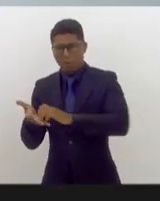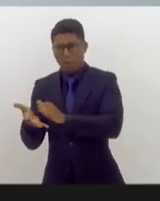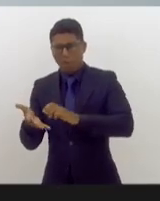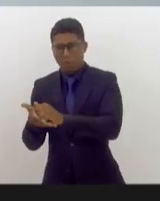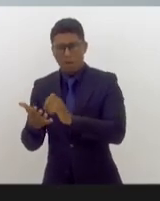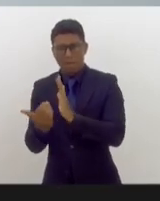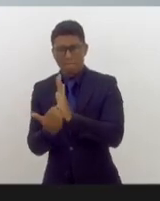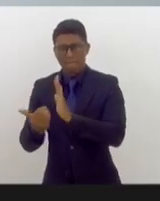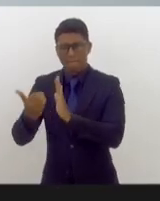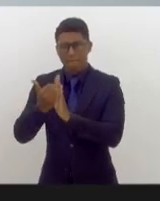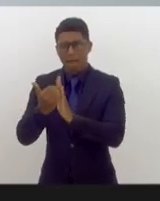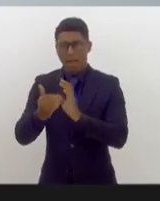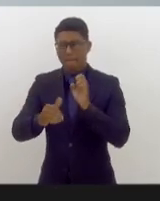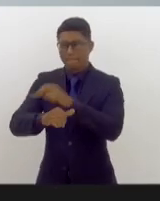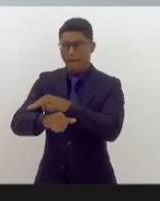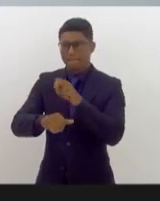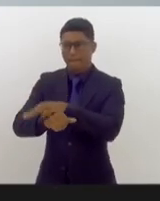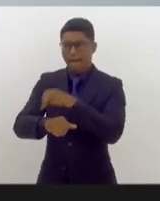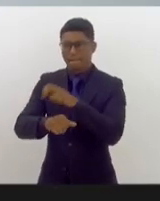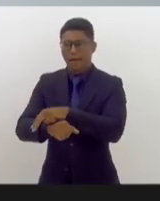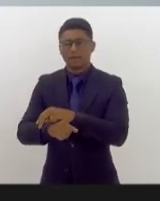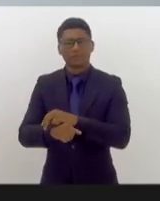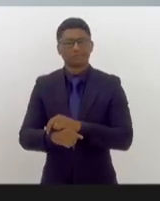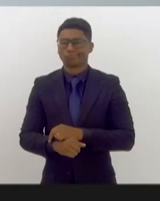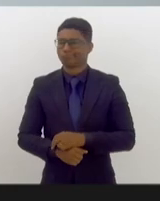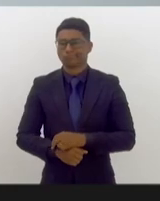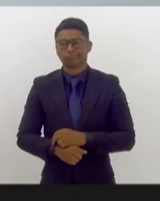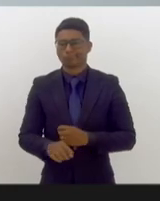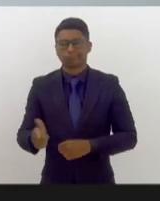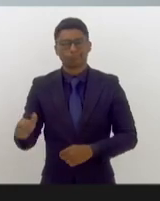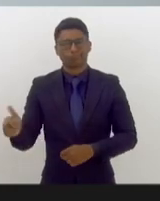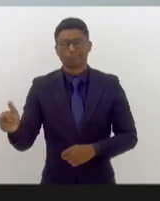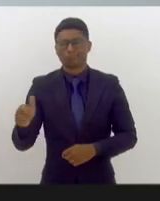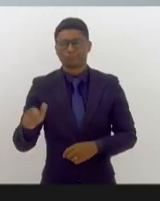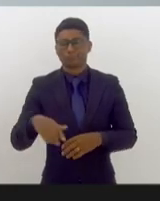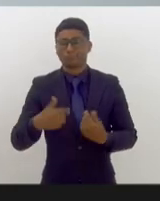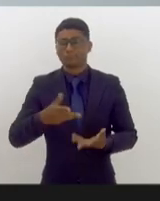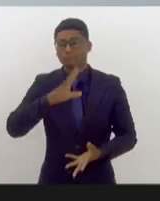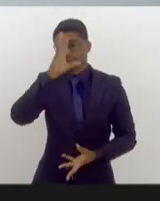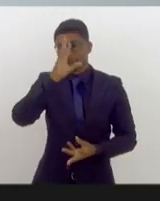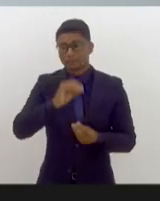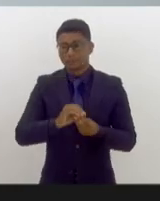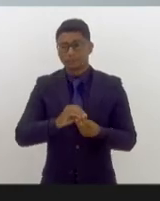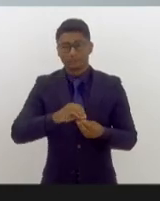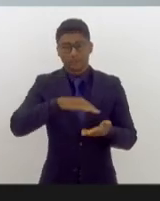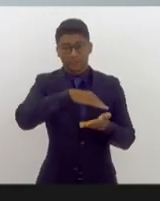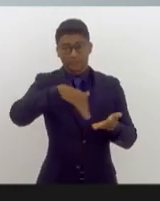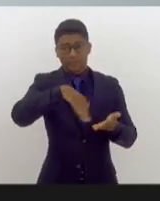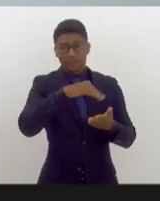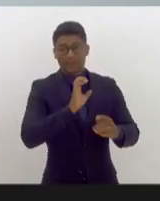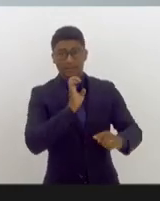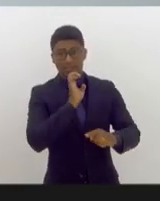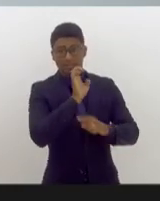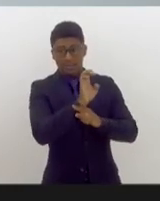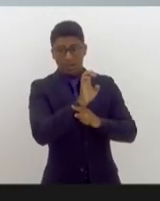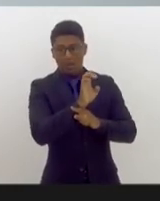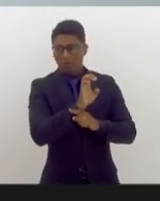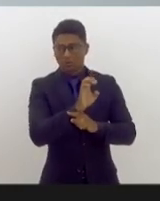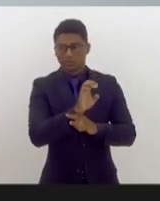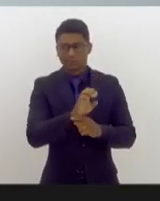que, quando a rede pública estadual recua dessa oferta não é